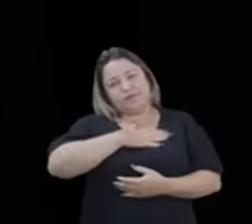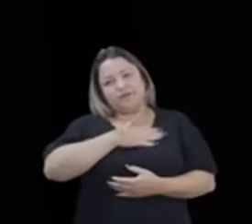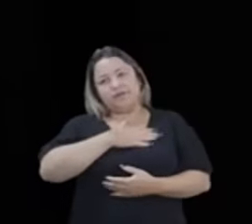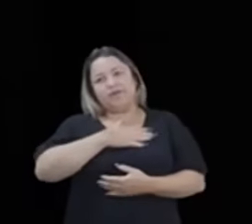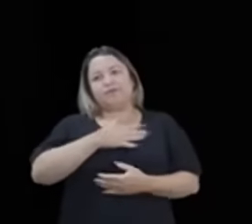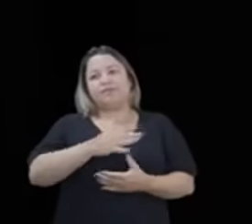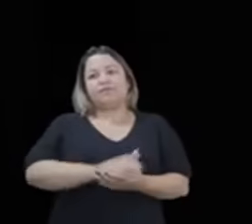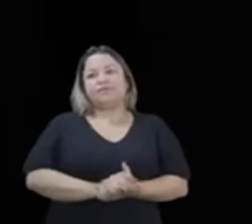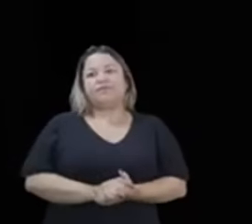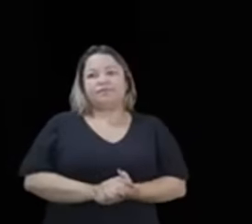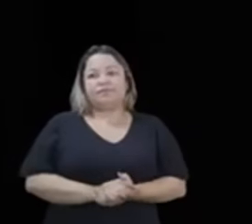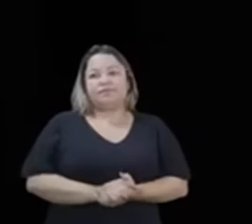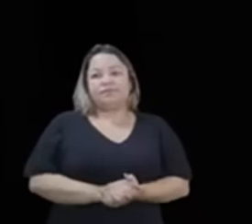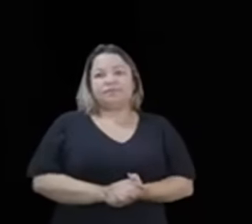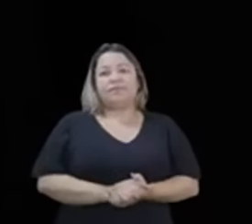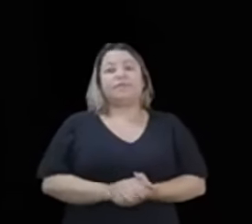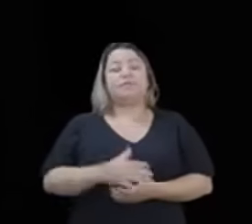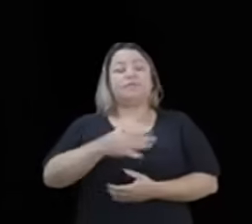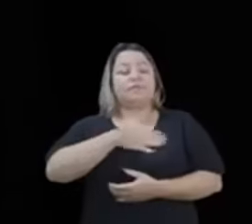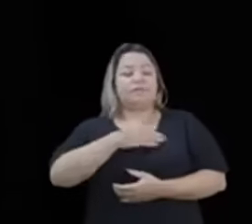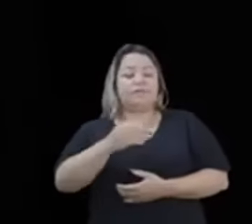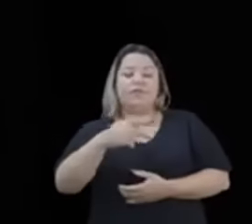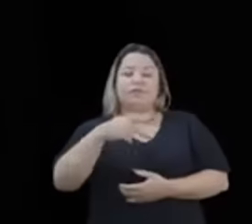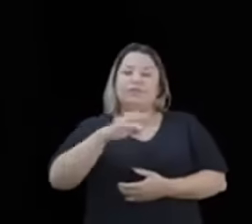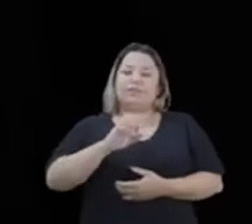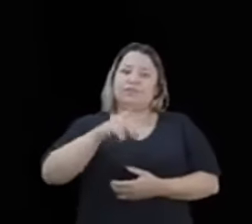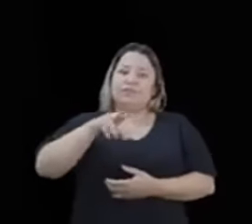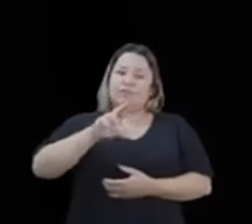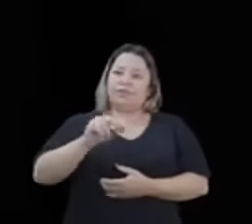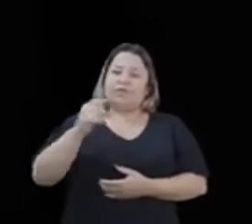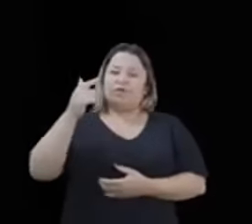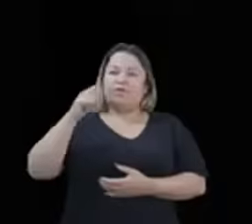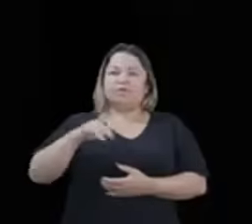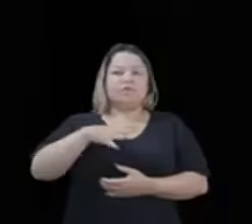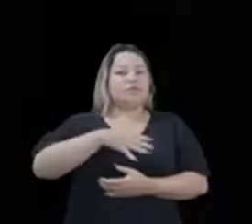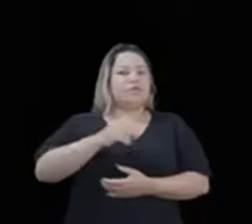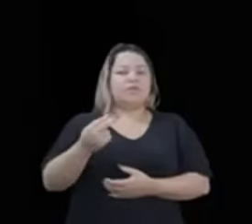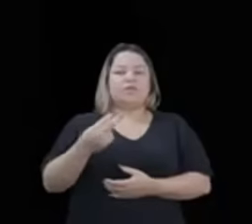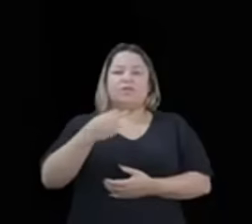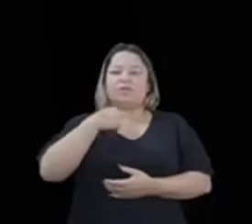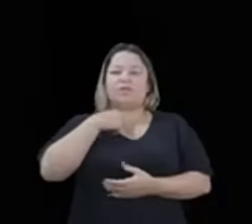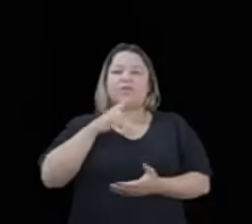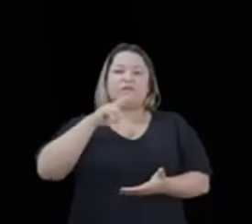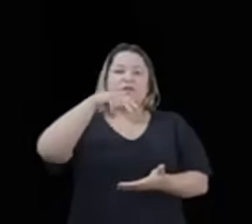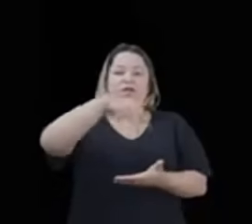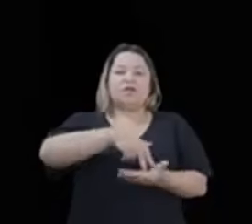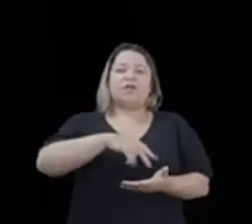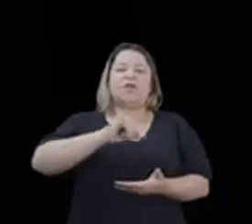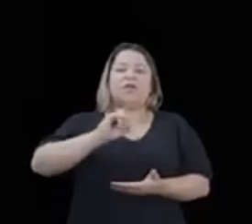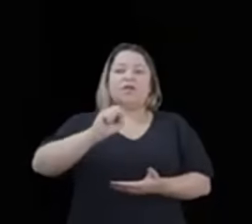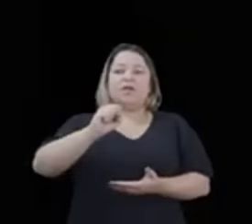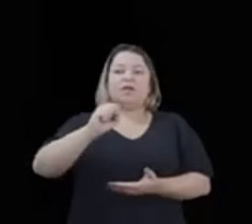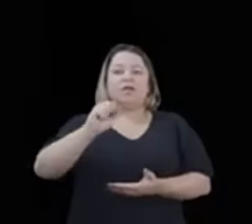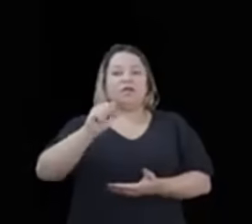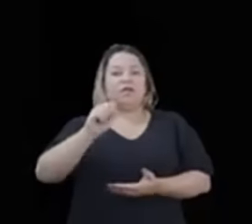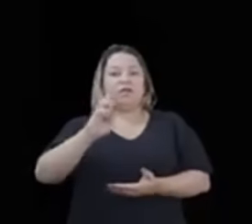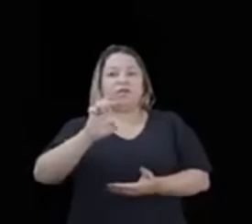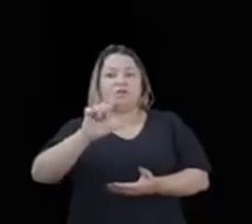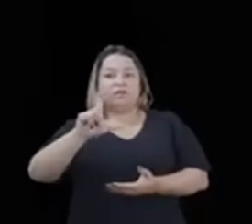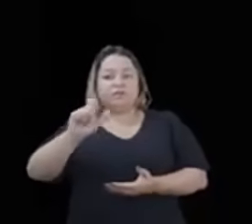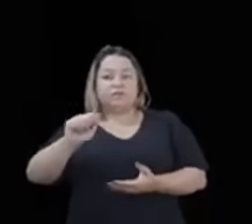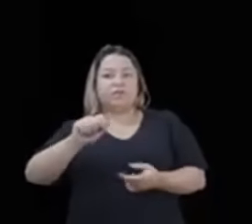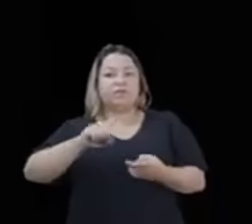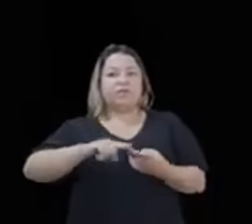irmã Cidinha, meu filho Pedro, os meus outros filhos não puderam estar, a Isabela e o João, porque estão trabalhando.